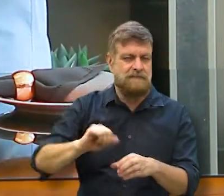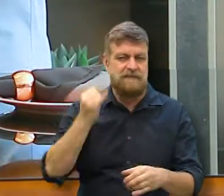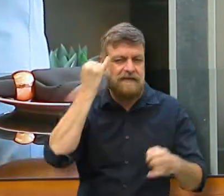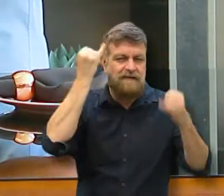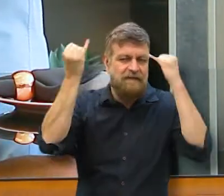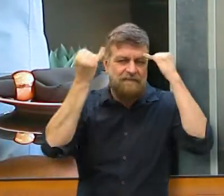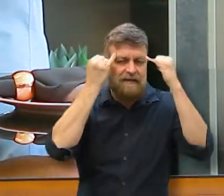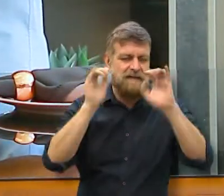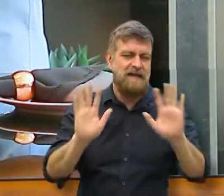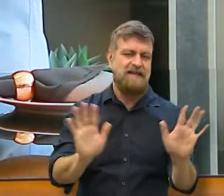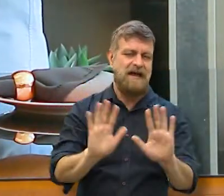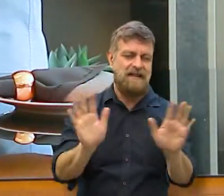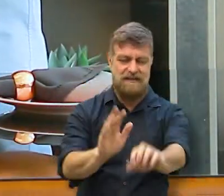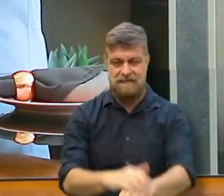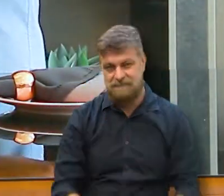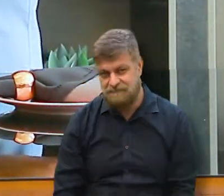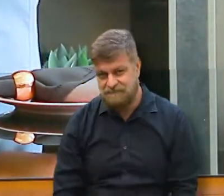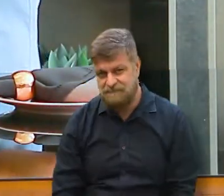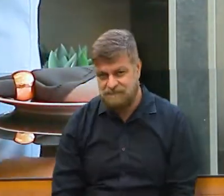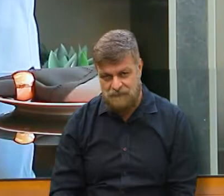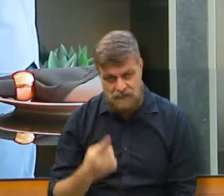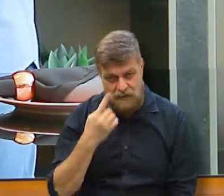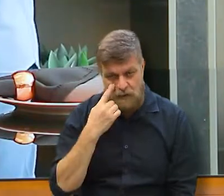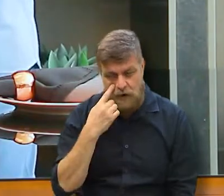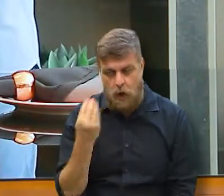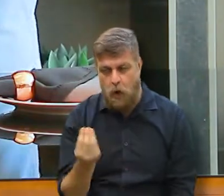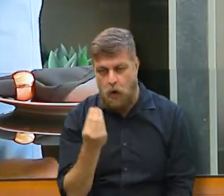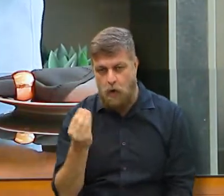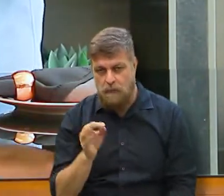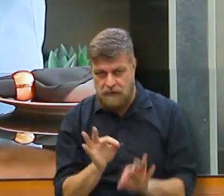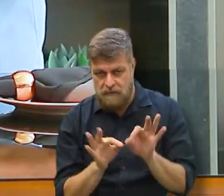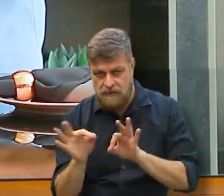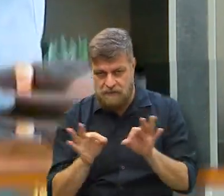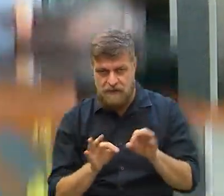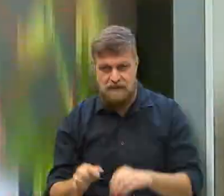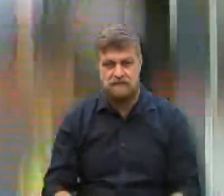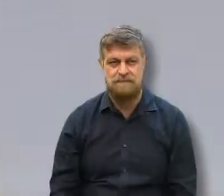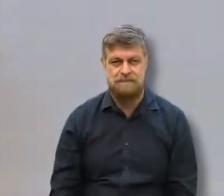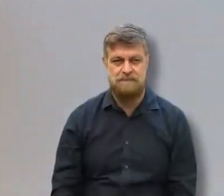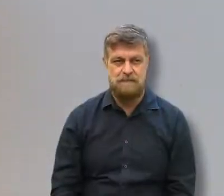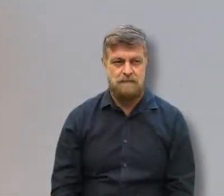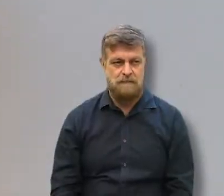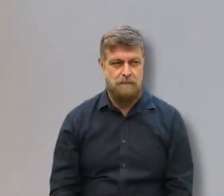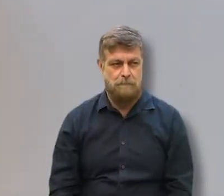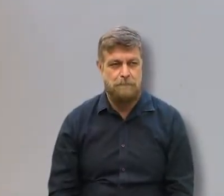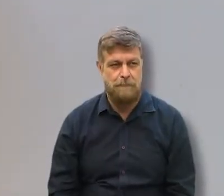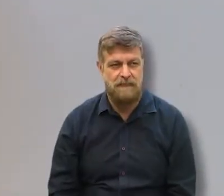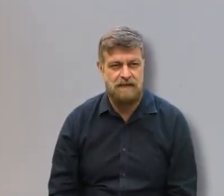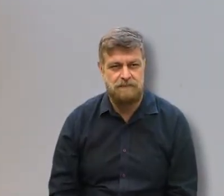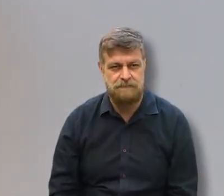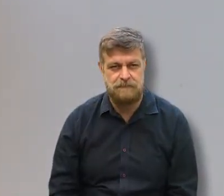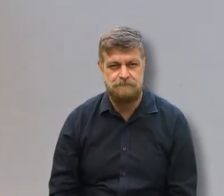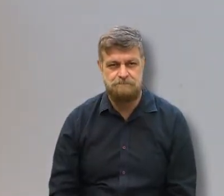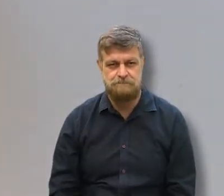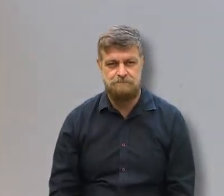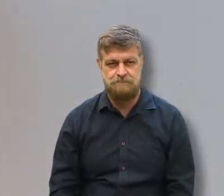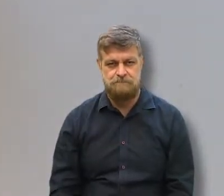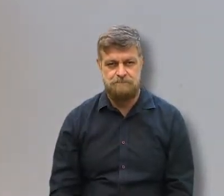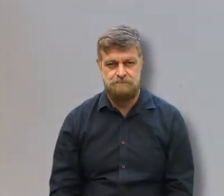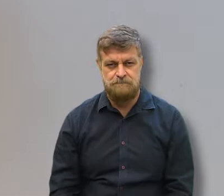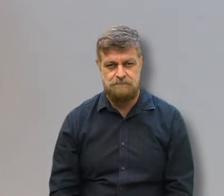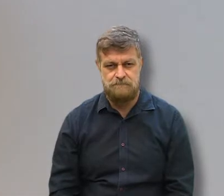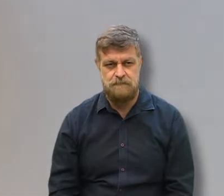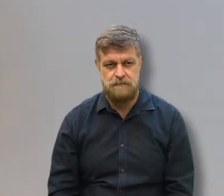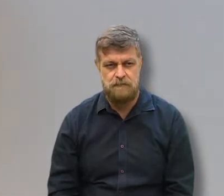gente inventar aqui, não é, Vera? Não tem, não tem. Então, gente, confira aí o modo de preparo. Você vai fatiar a abobrinha bem